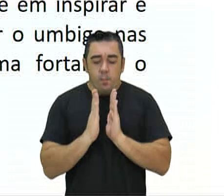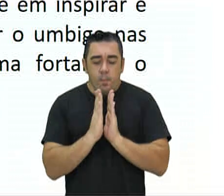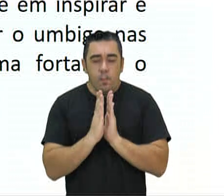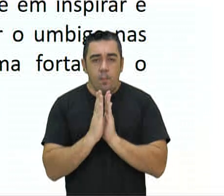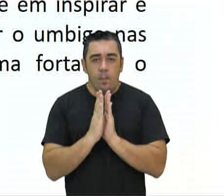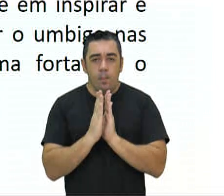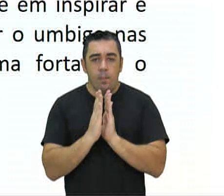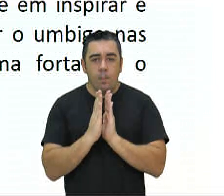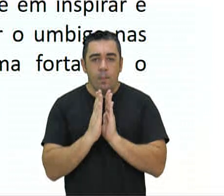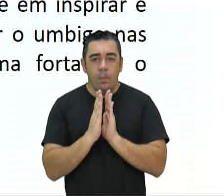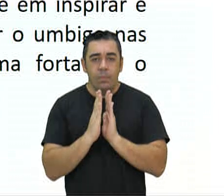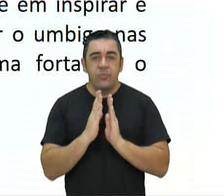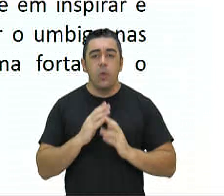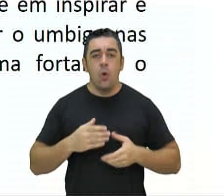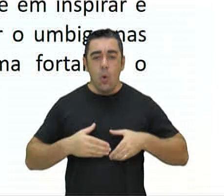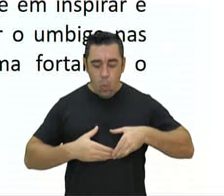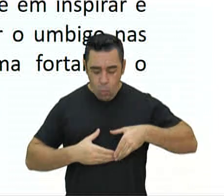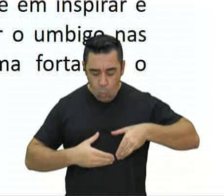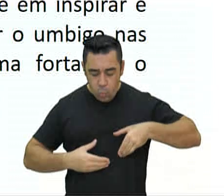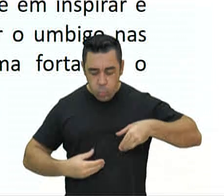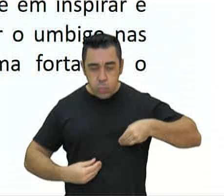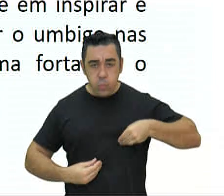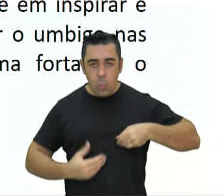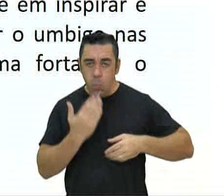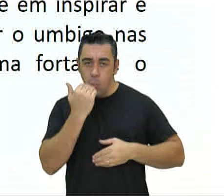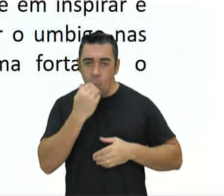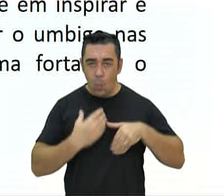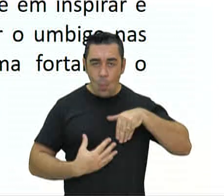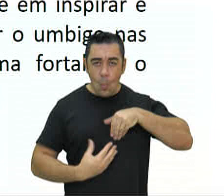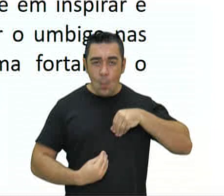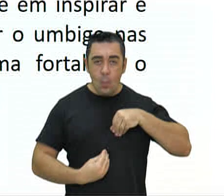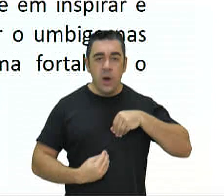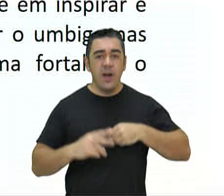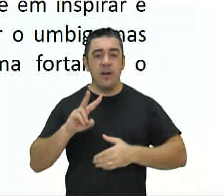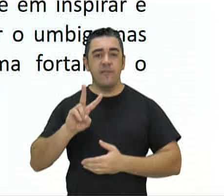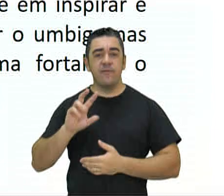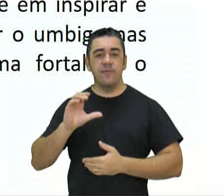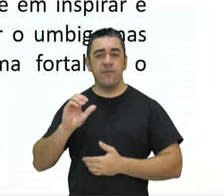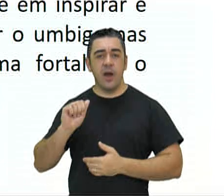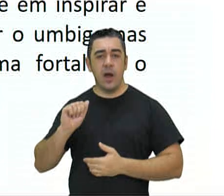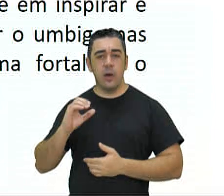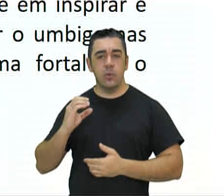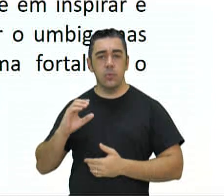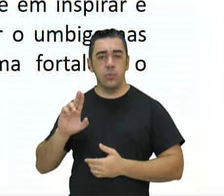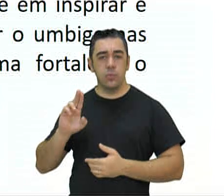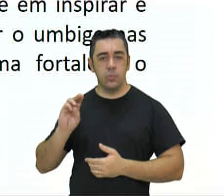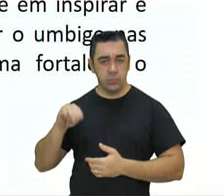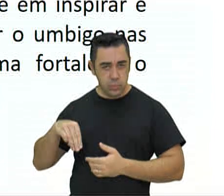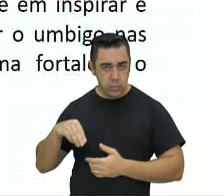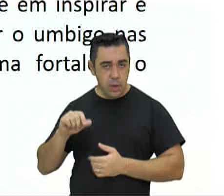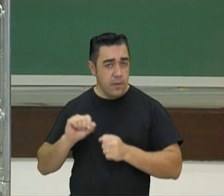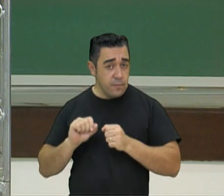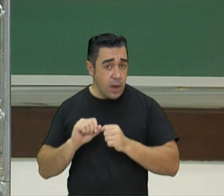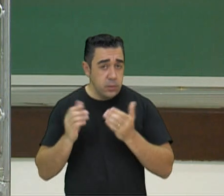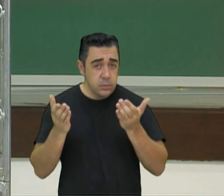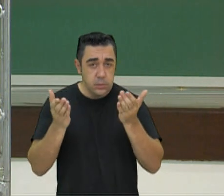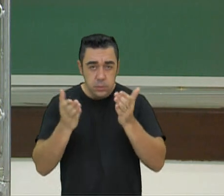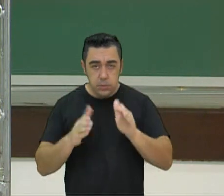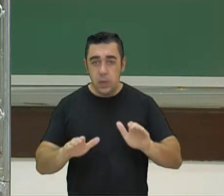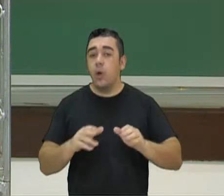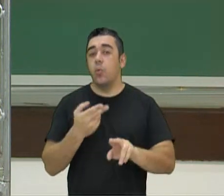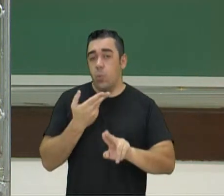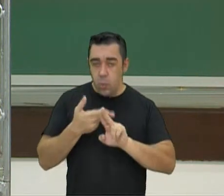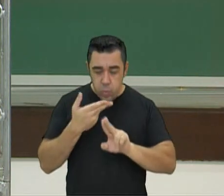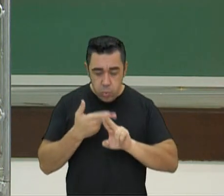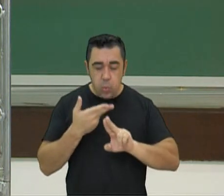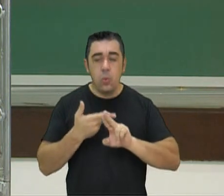manter o vácuo no estômago. Dessa forma, fortalece o transverso do abdômen e pode afinar a cintura. Então, é uma técnica que o pessoal utiliza